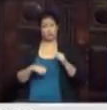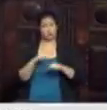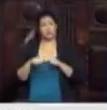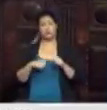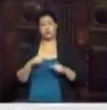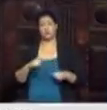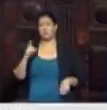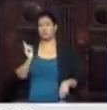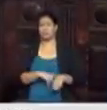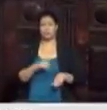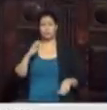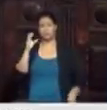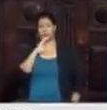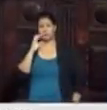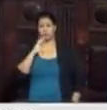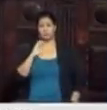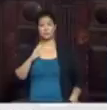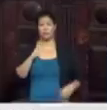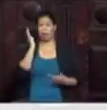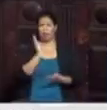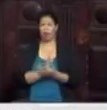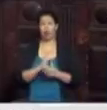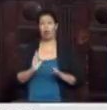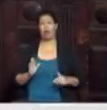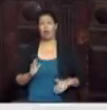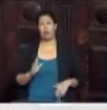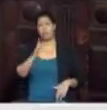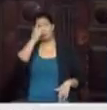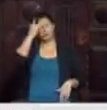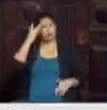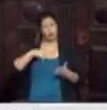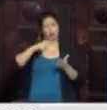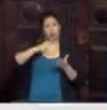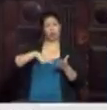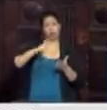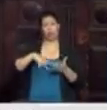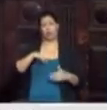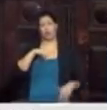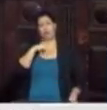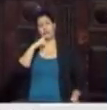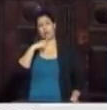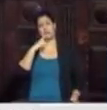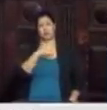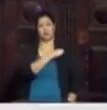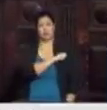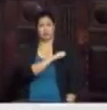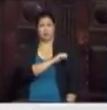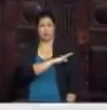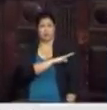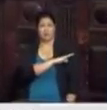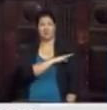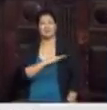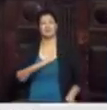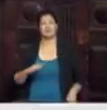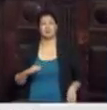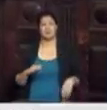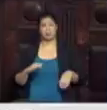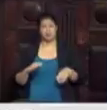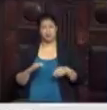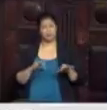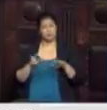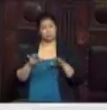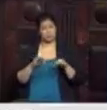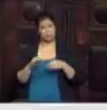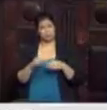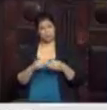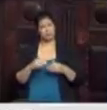visava o fim do analfabetismo, a erradicação do analfabetismo. O PNA,